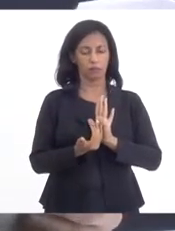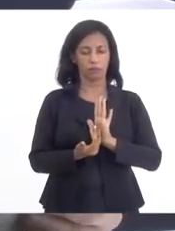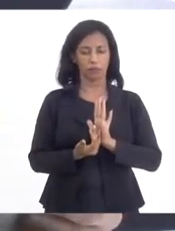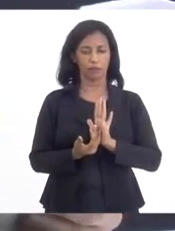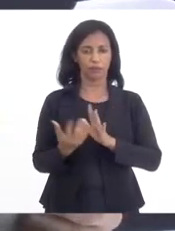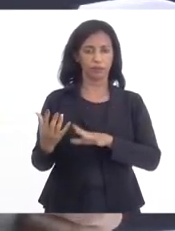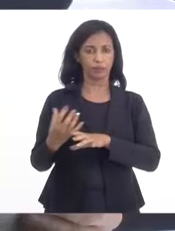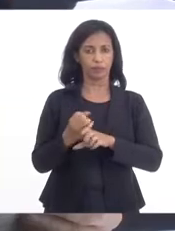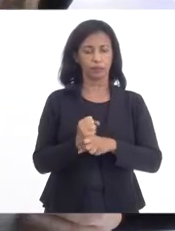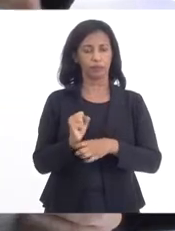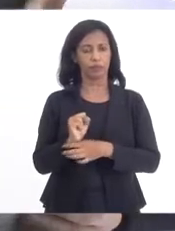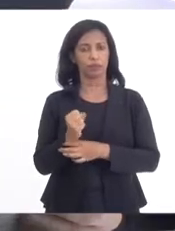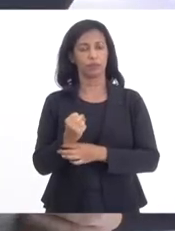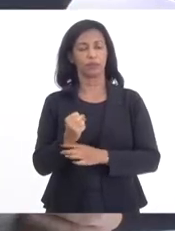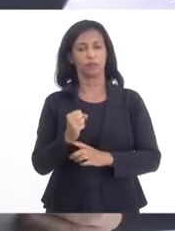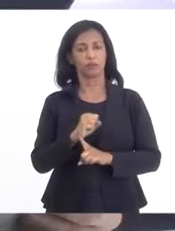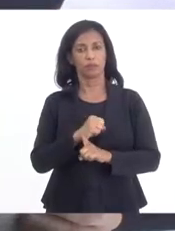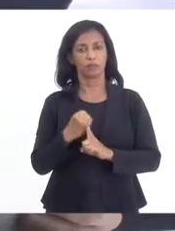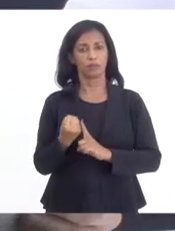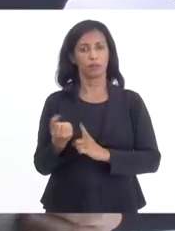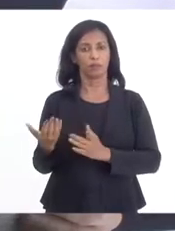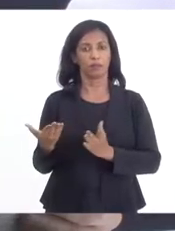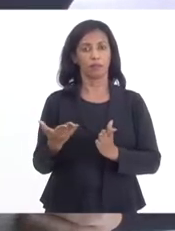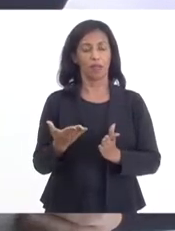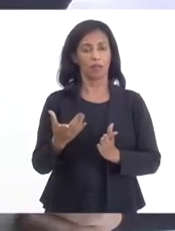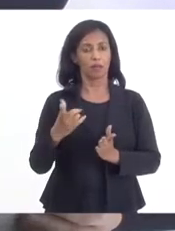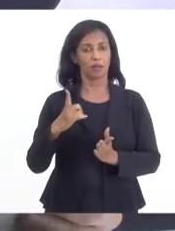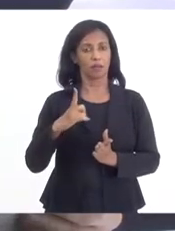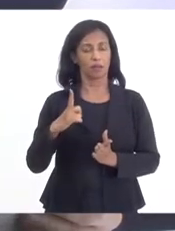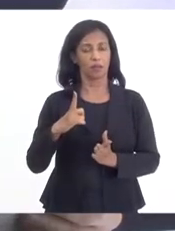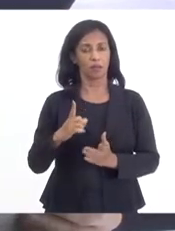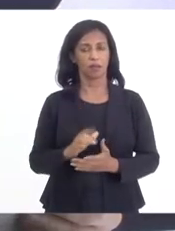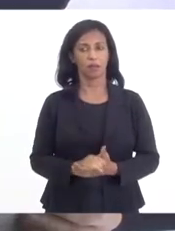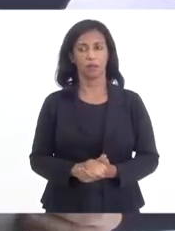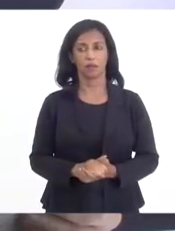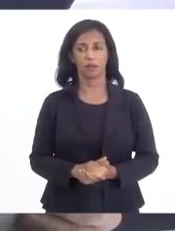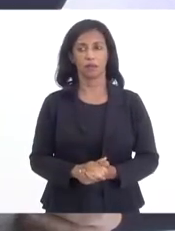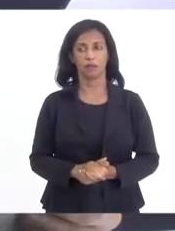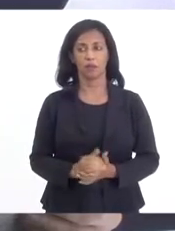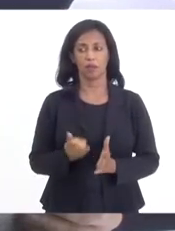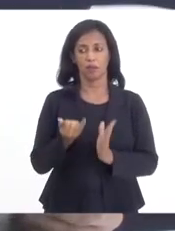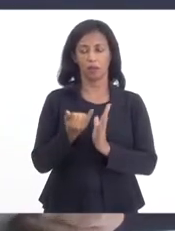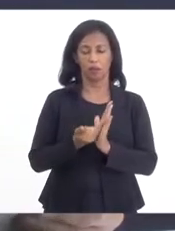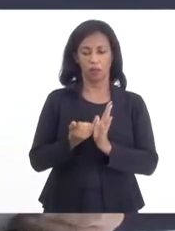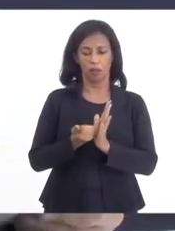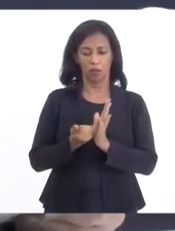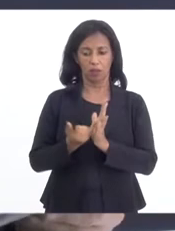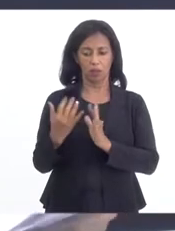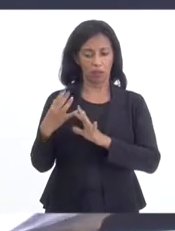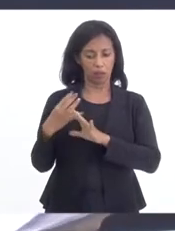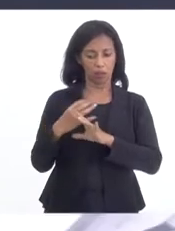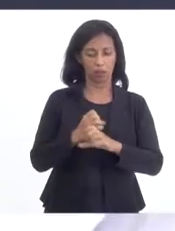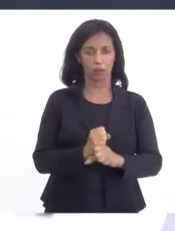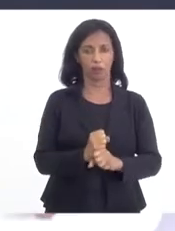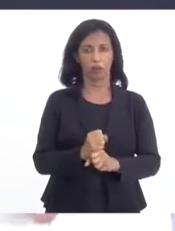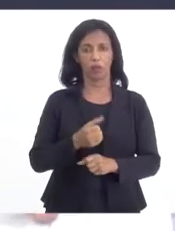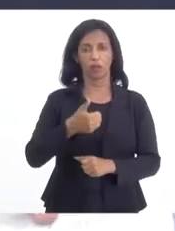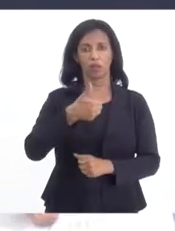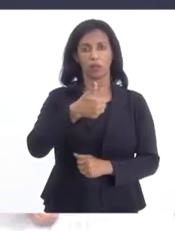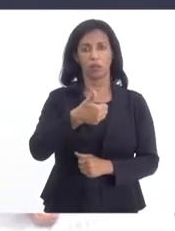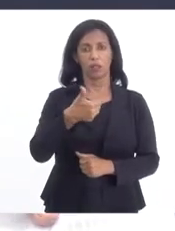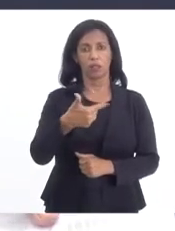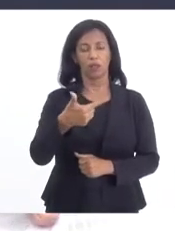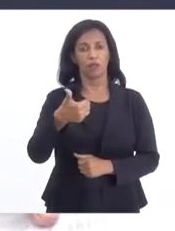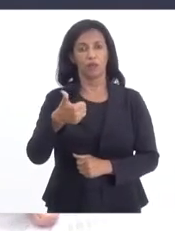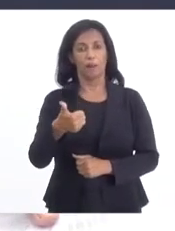e de seguridade social passam a corresponder a uma receita bruta de 121